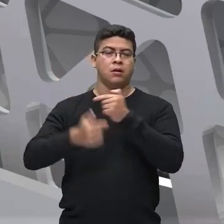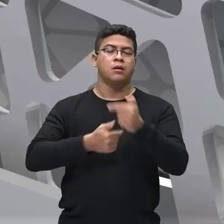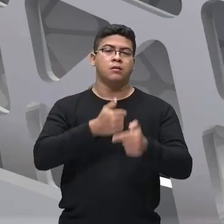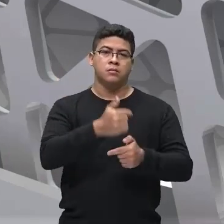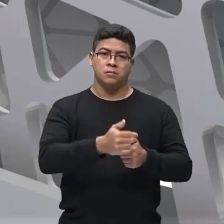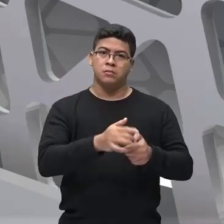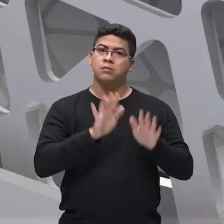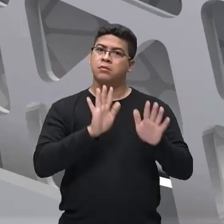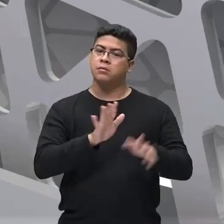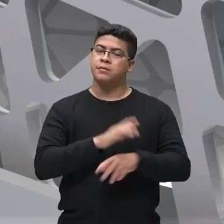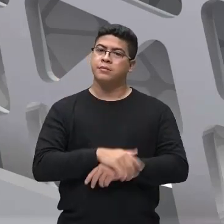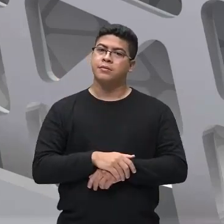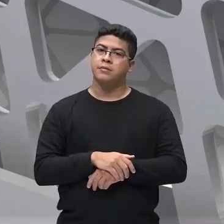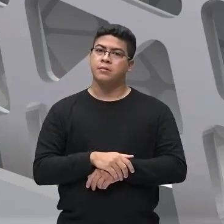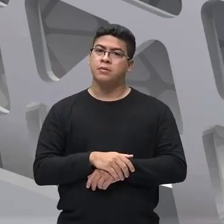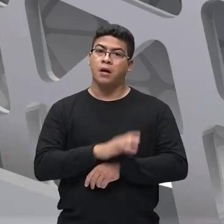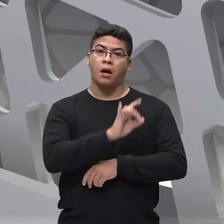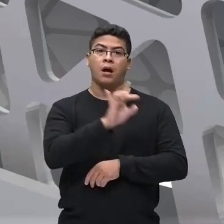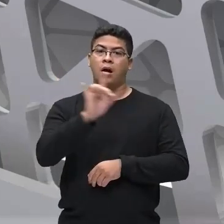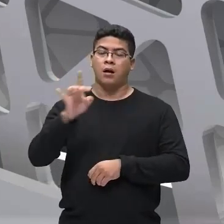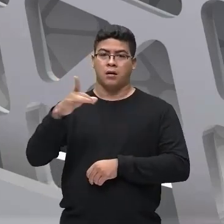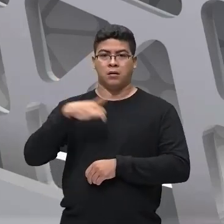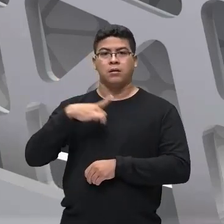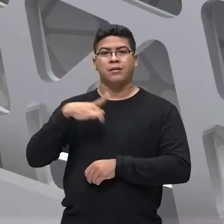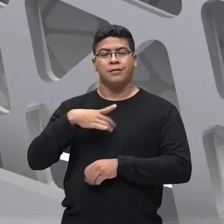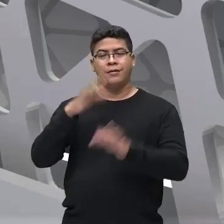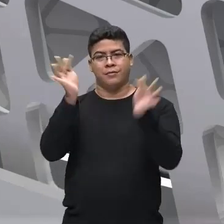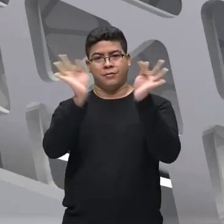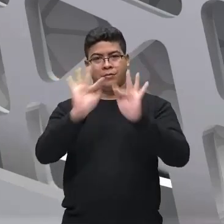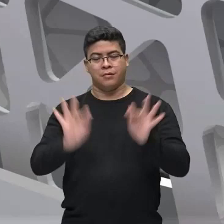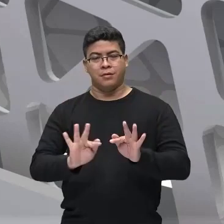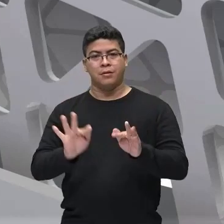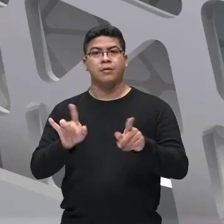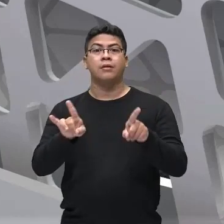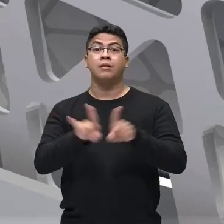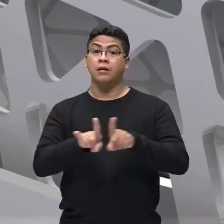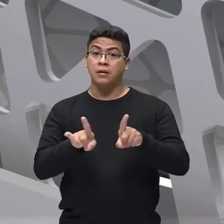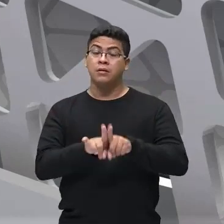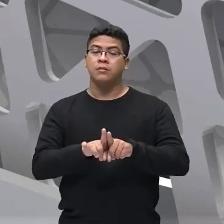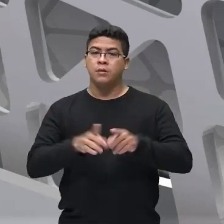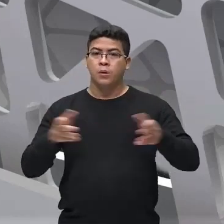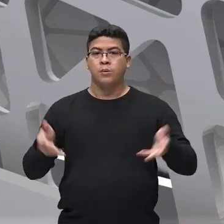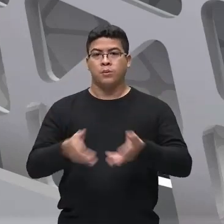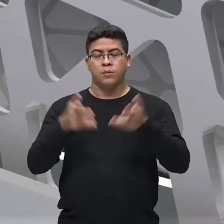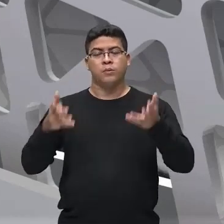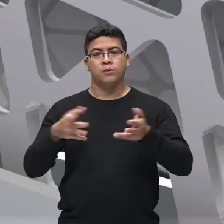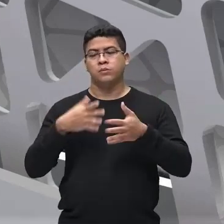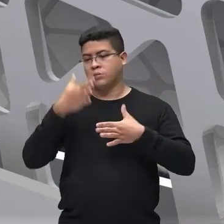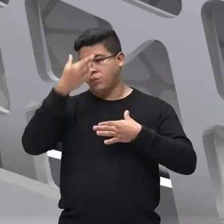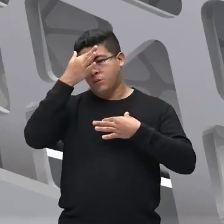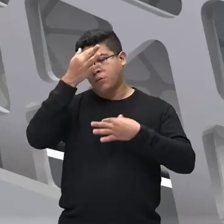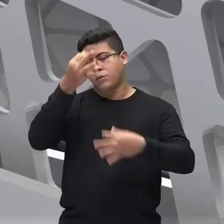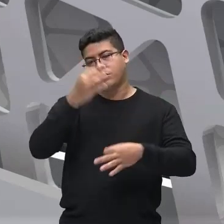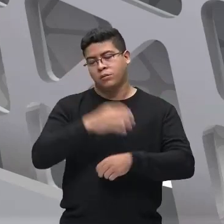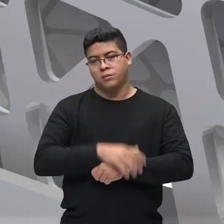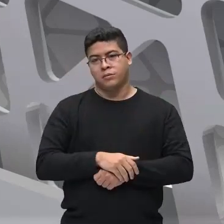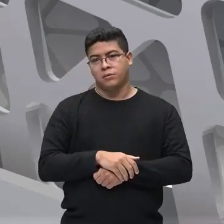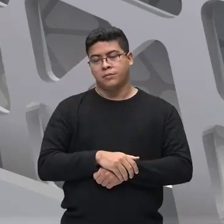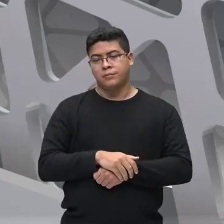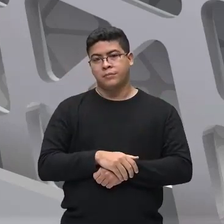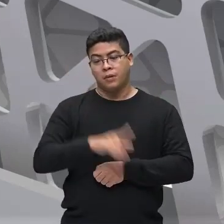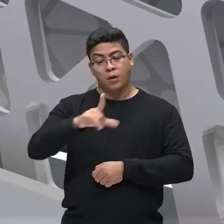que cada um de nós tem o direito à felicidade e a fazer as suas escolhas. E eles